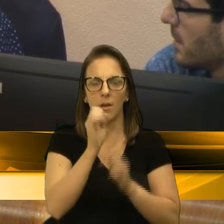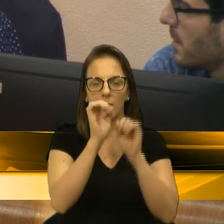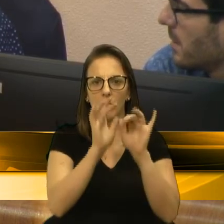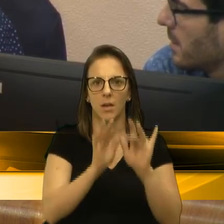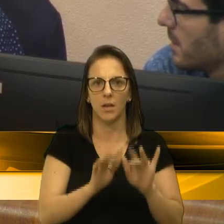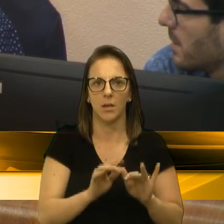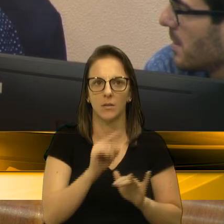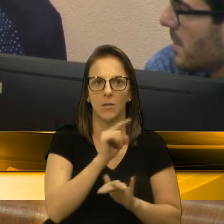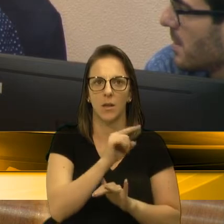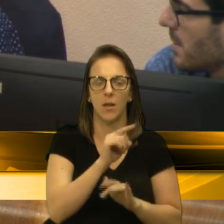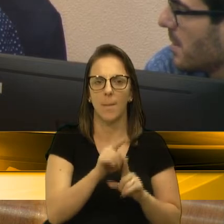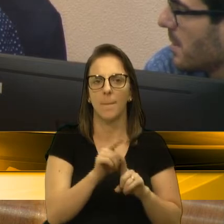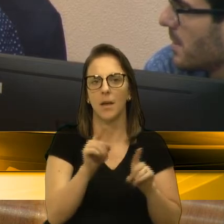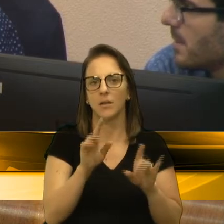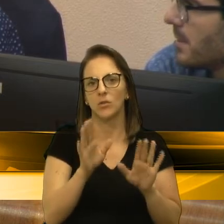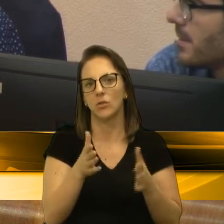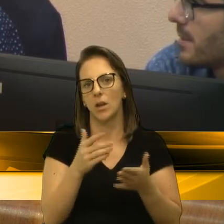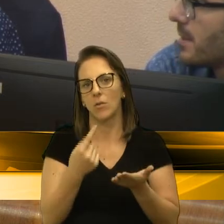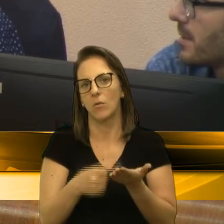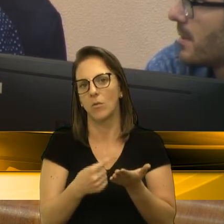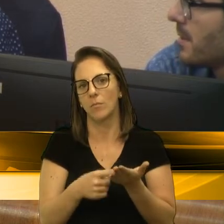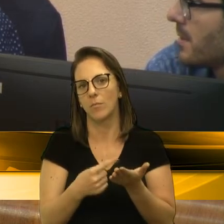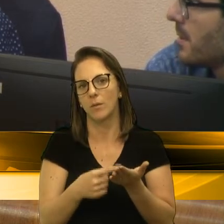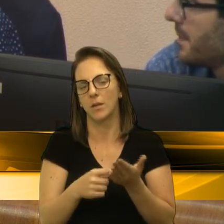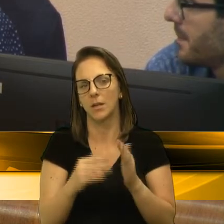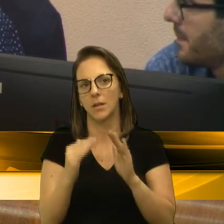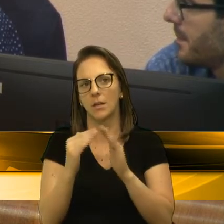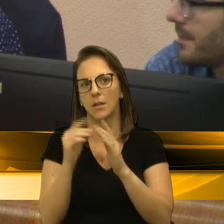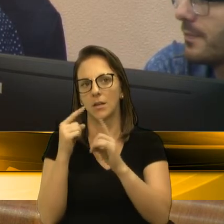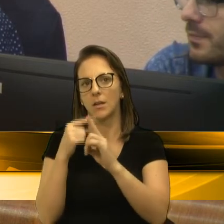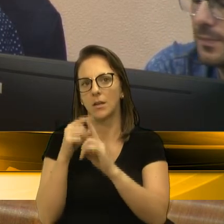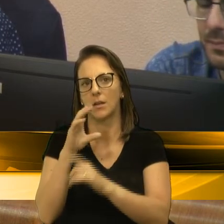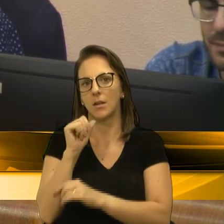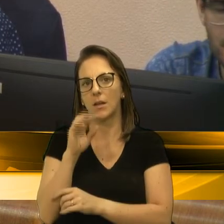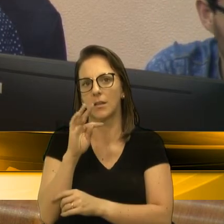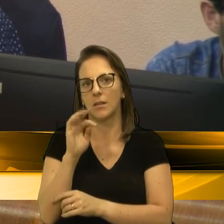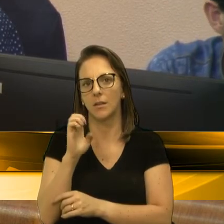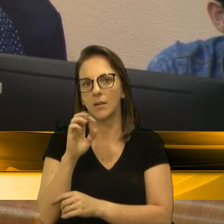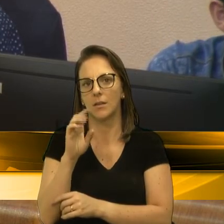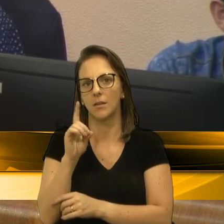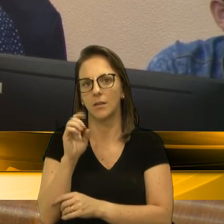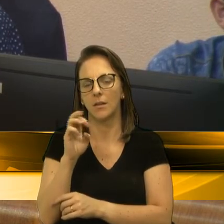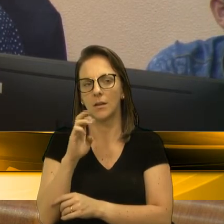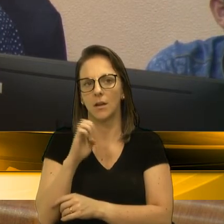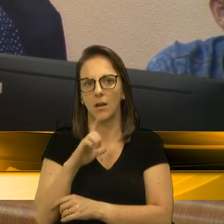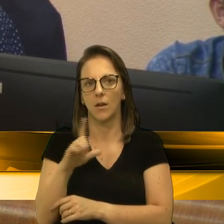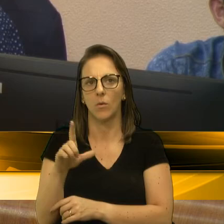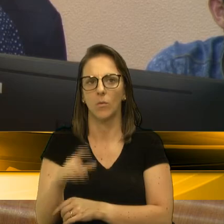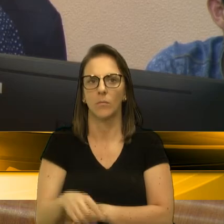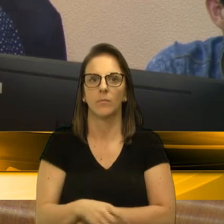para a realização da iniciativa da Catedral. Menciona também a aplicação de tratamento